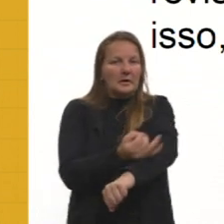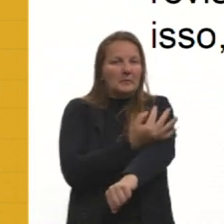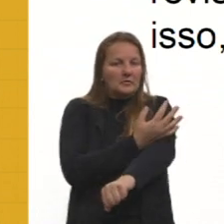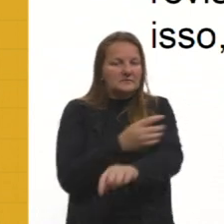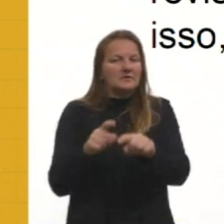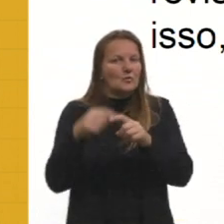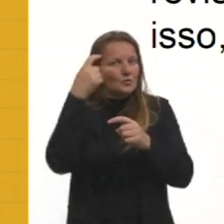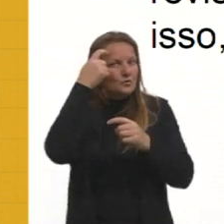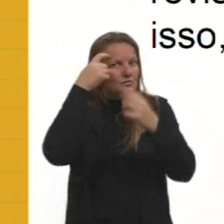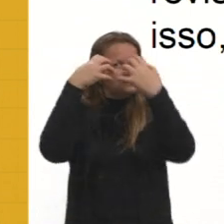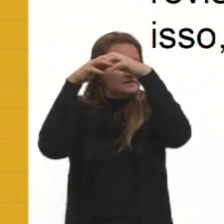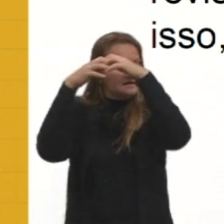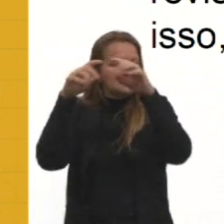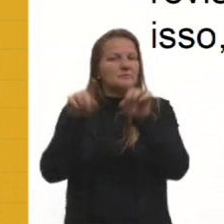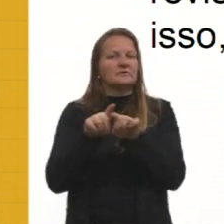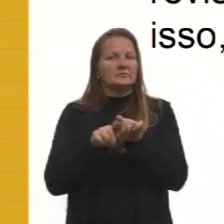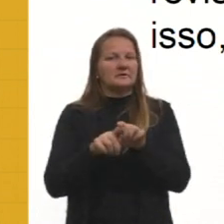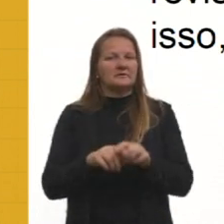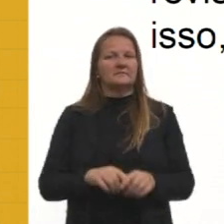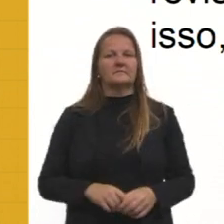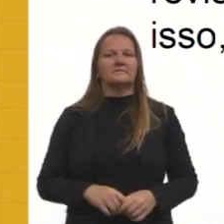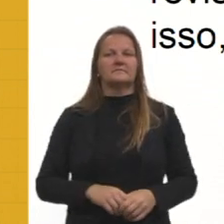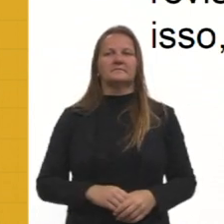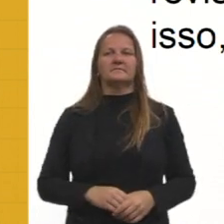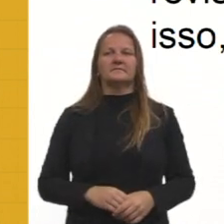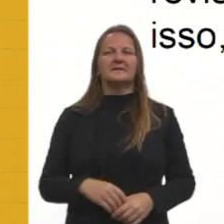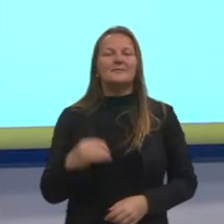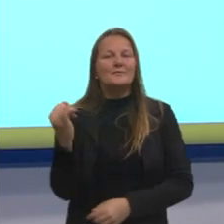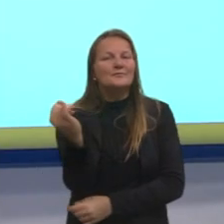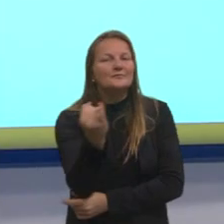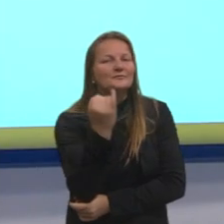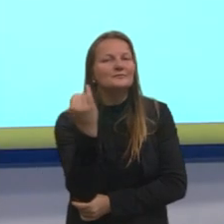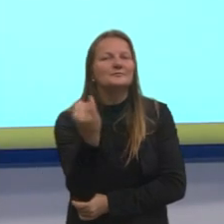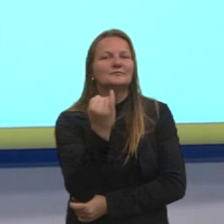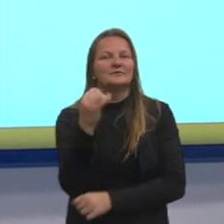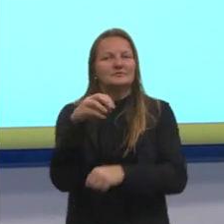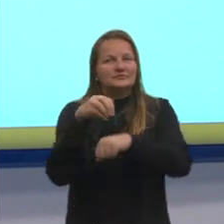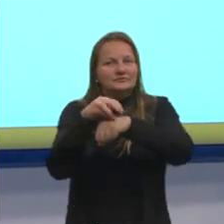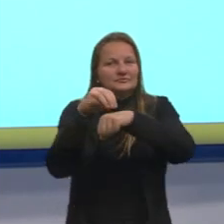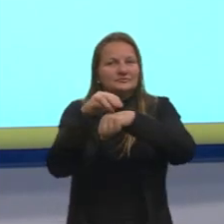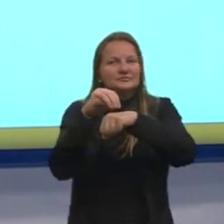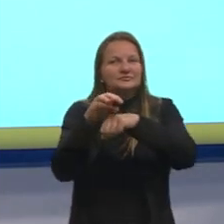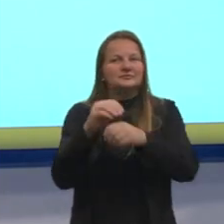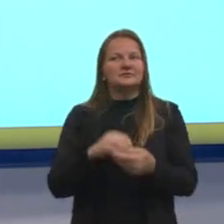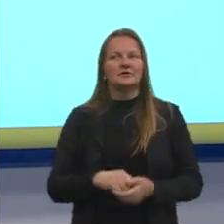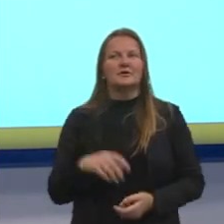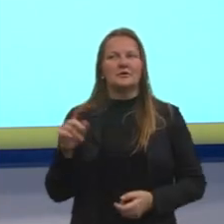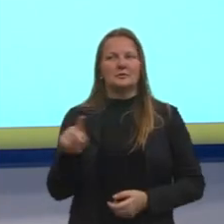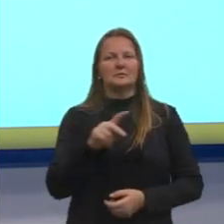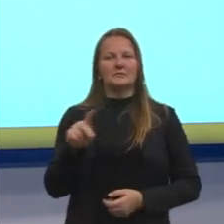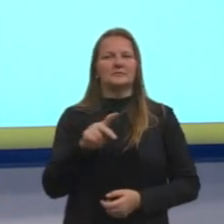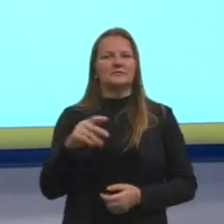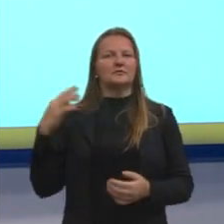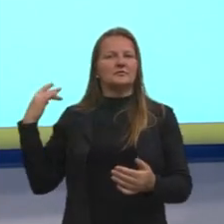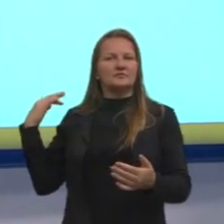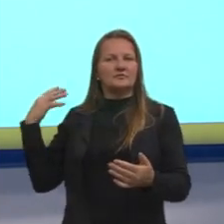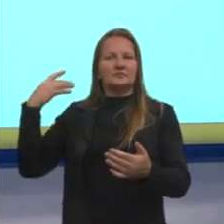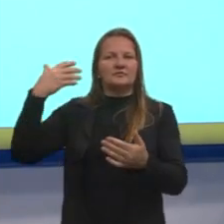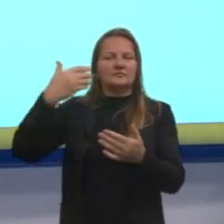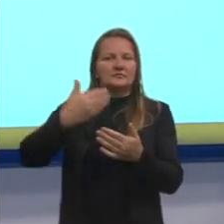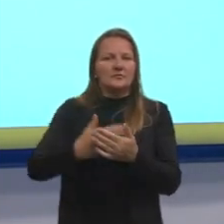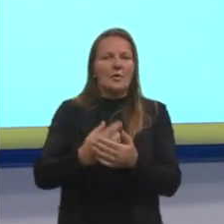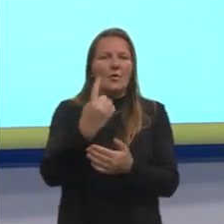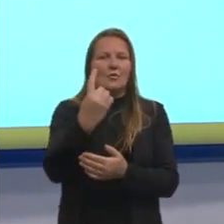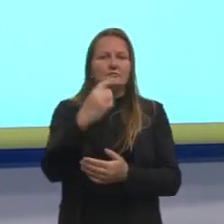do cérebro aqui gente essa dica para mim é essencial e eu aprendi isso com professores que me disseram justamente